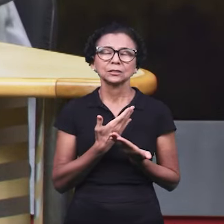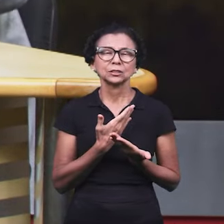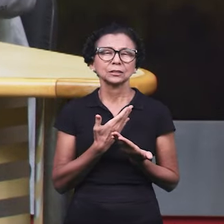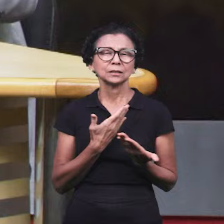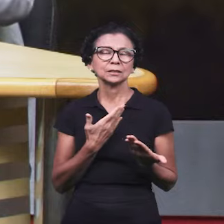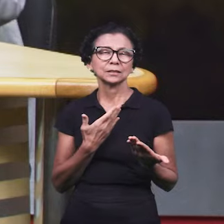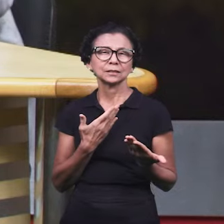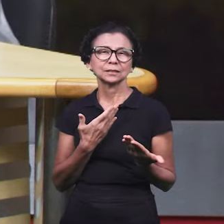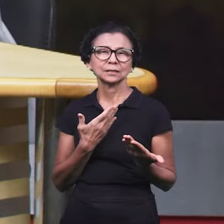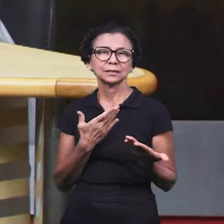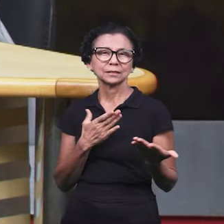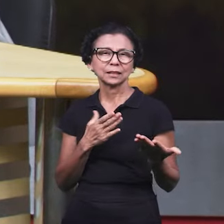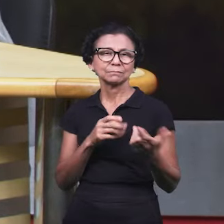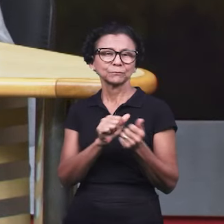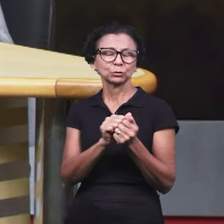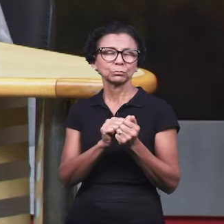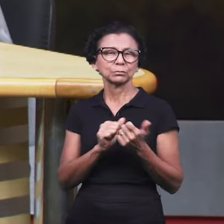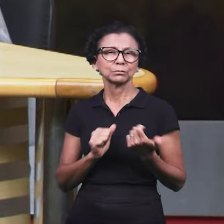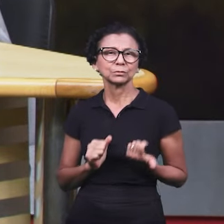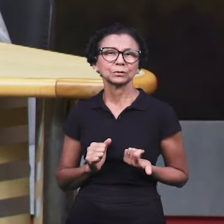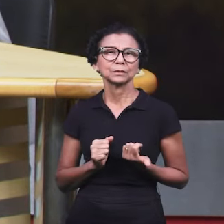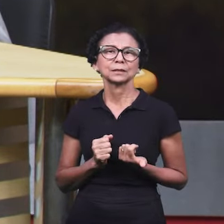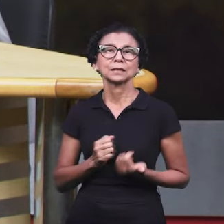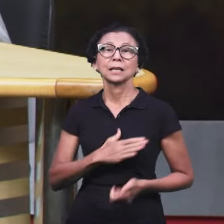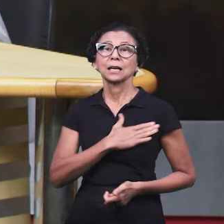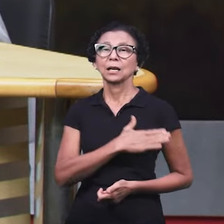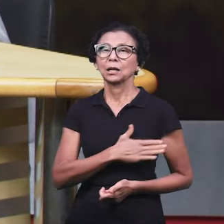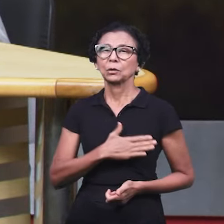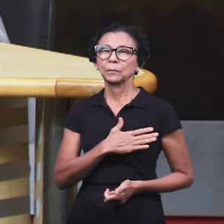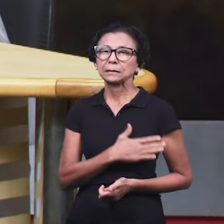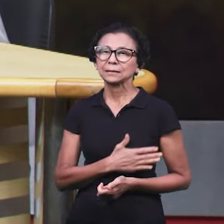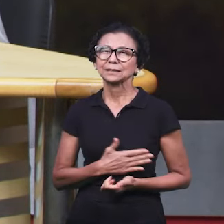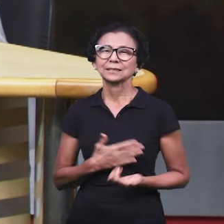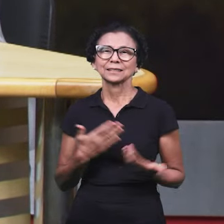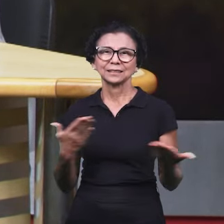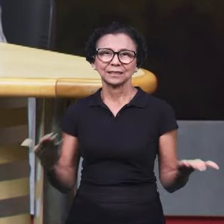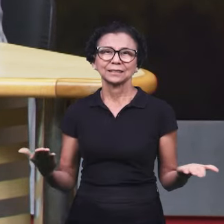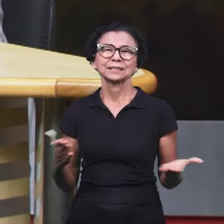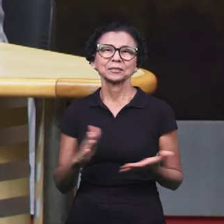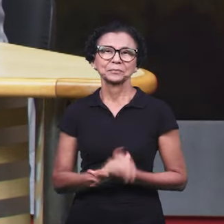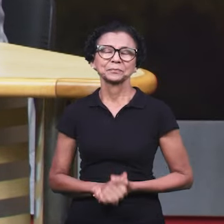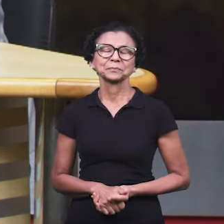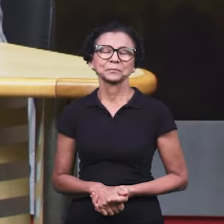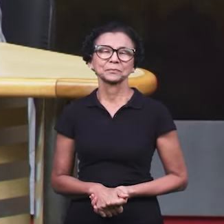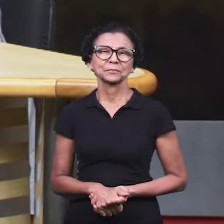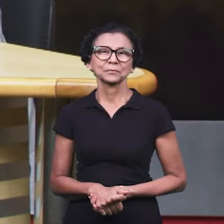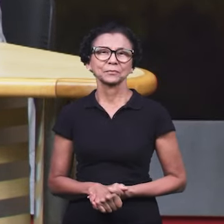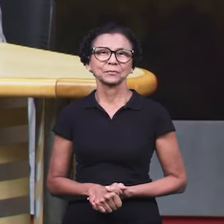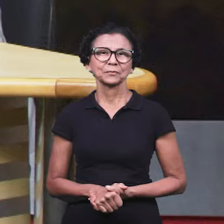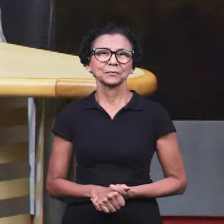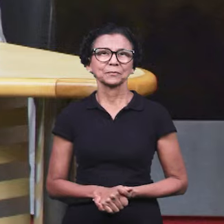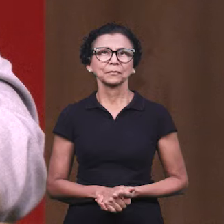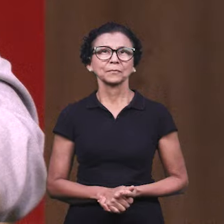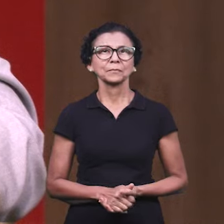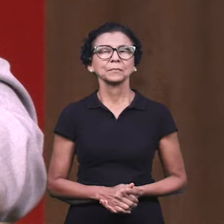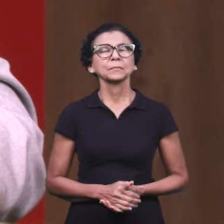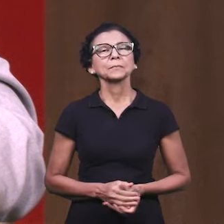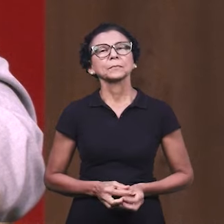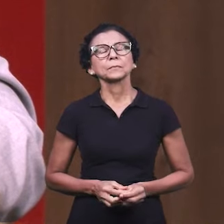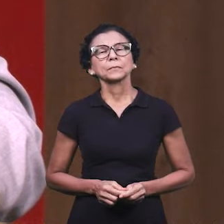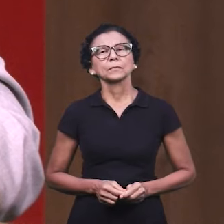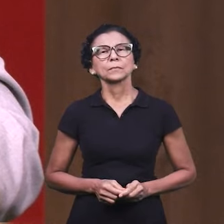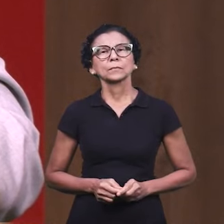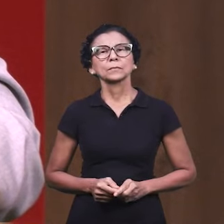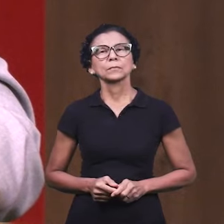aqui conosco aqui à mesa conversando participando desse momento que nós estamos tratando de assunto afeito às famílias eu vou pedir ao pastor